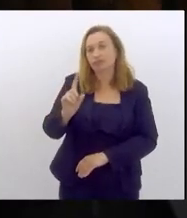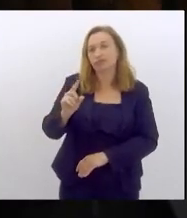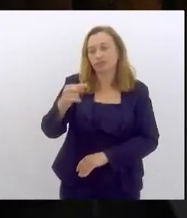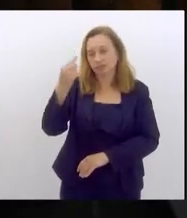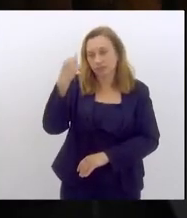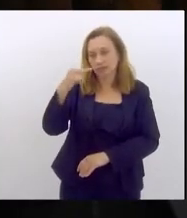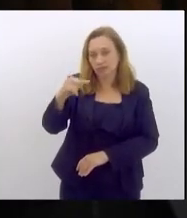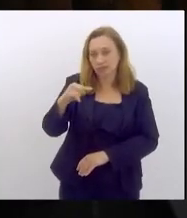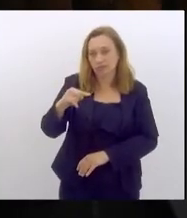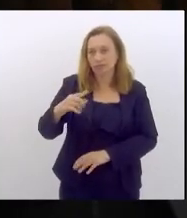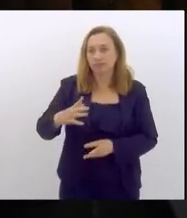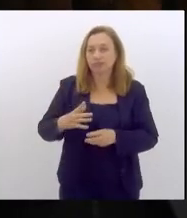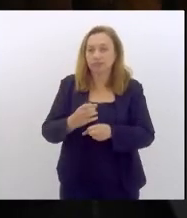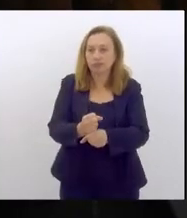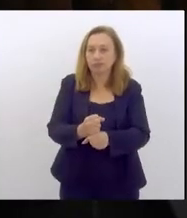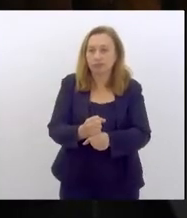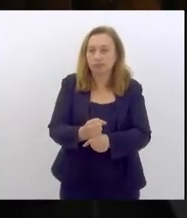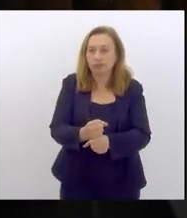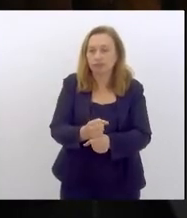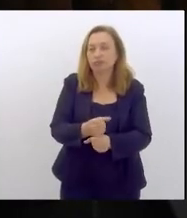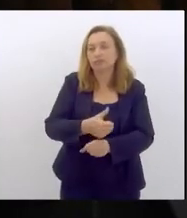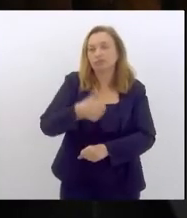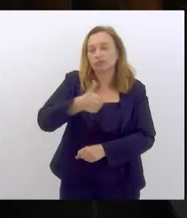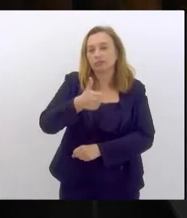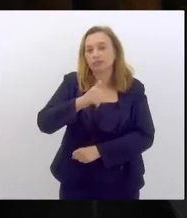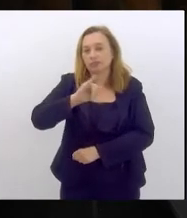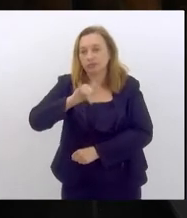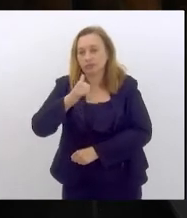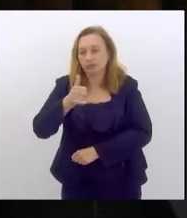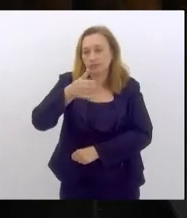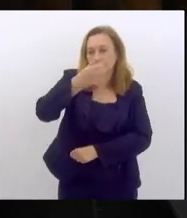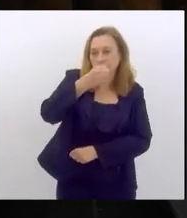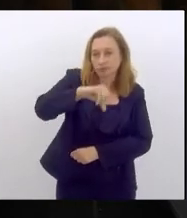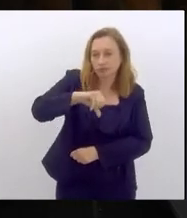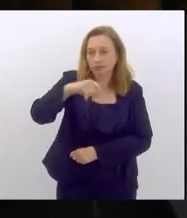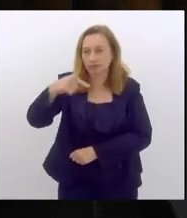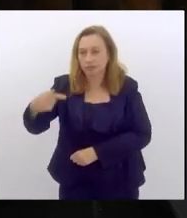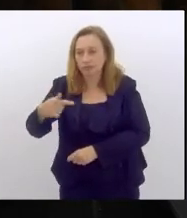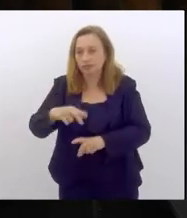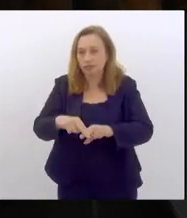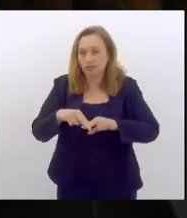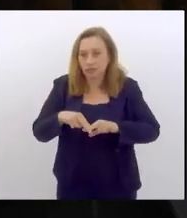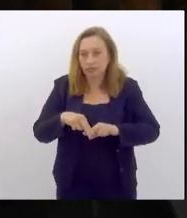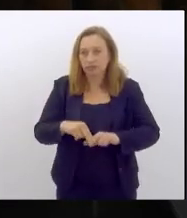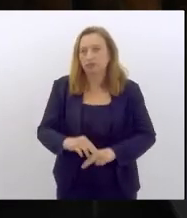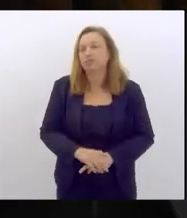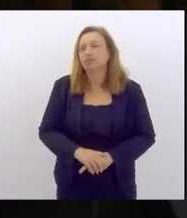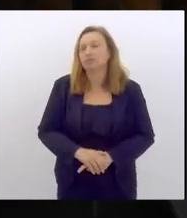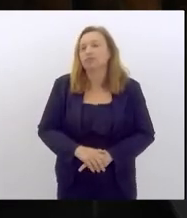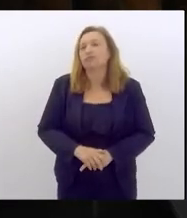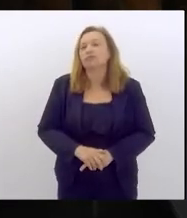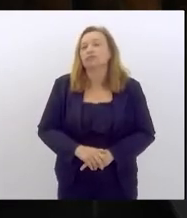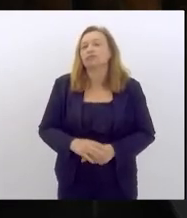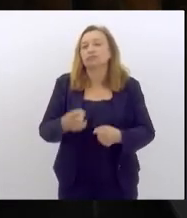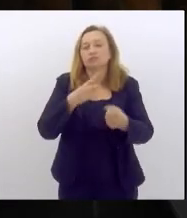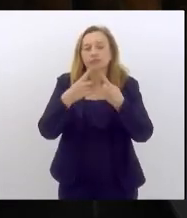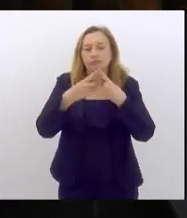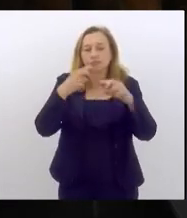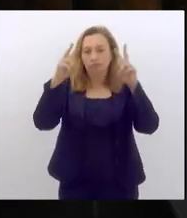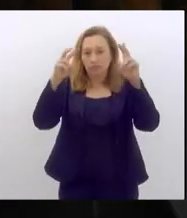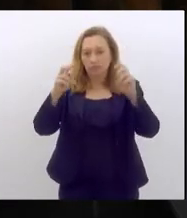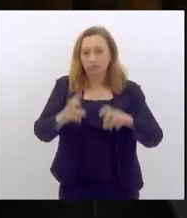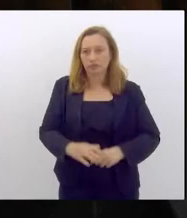manda contabilizar a partir de 1º de janeiro de 97. Por isso, fiz questão de discutir a